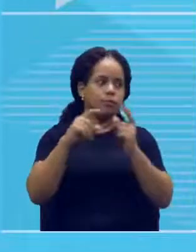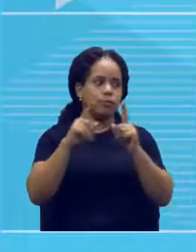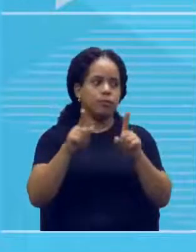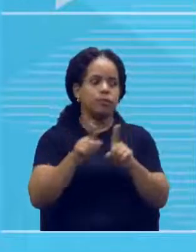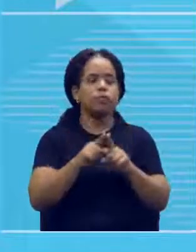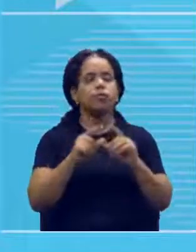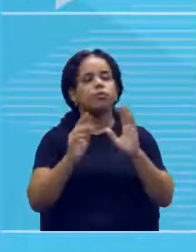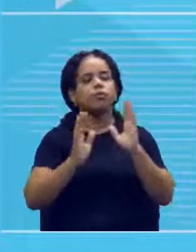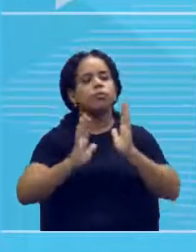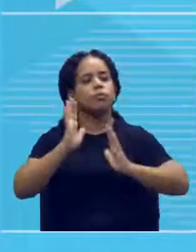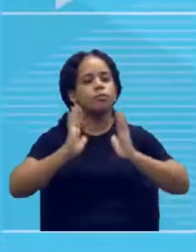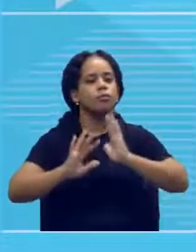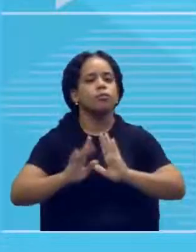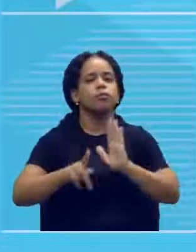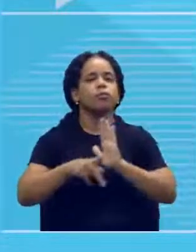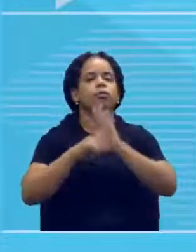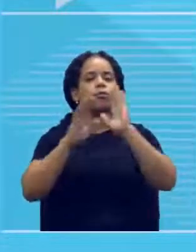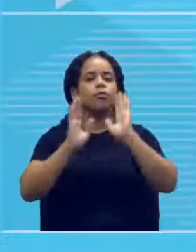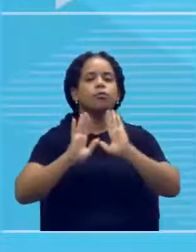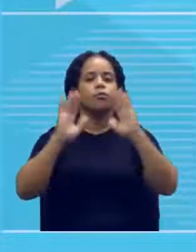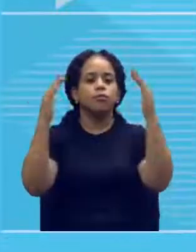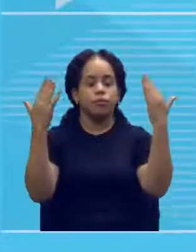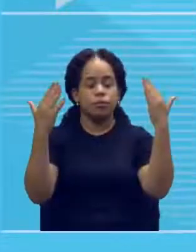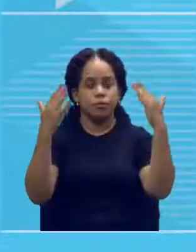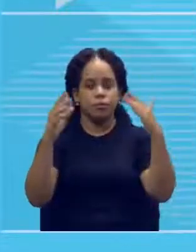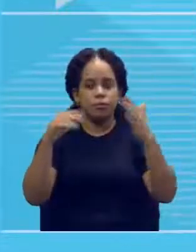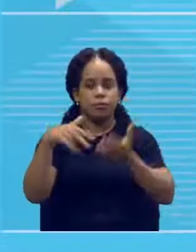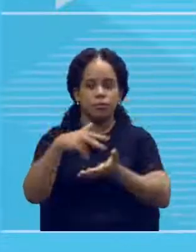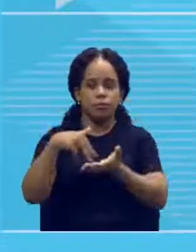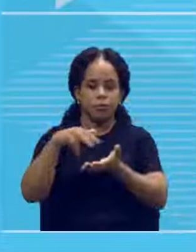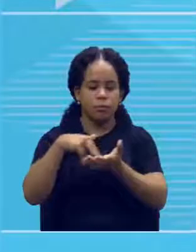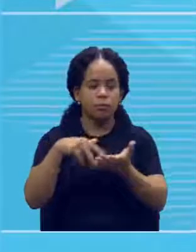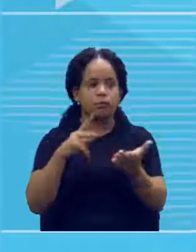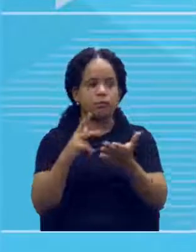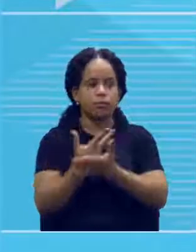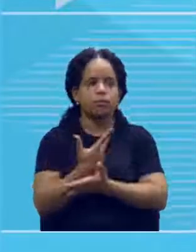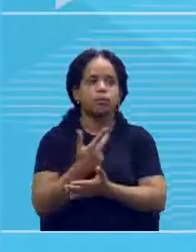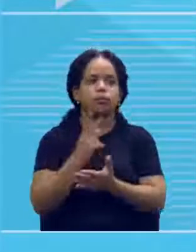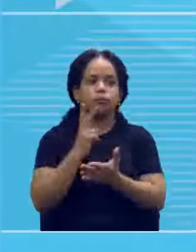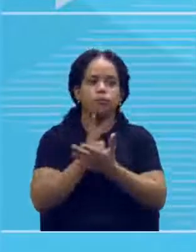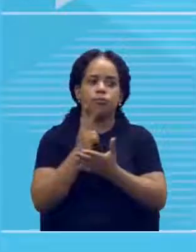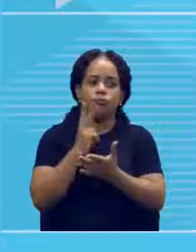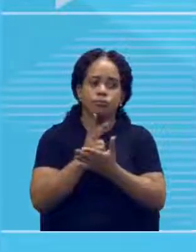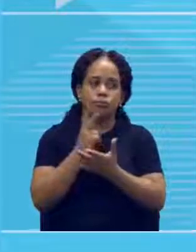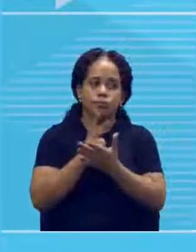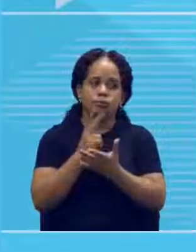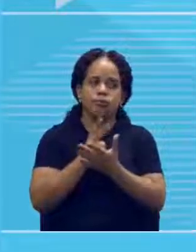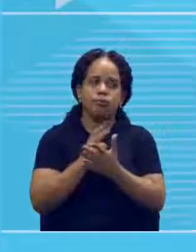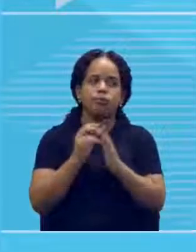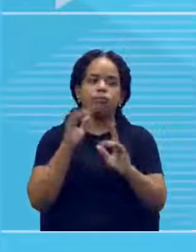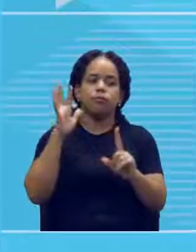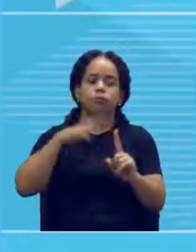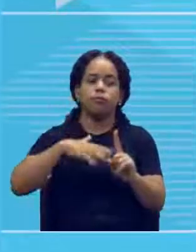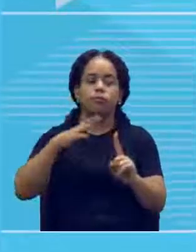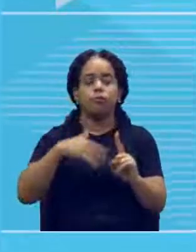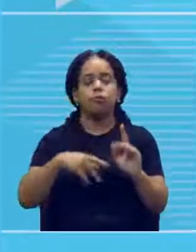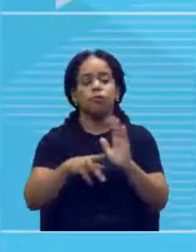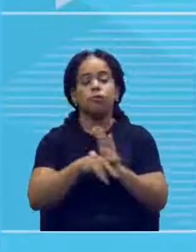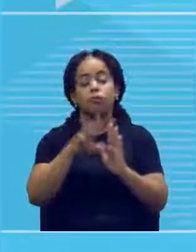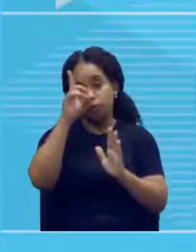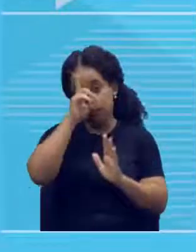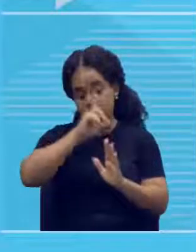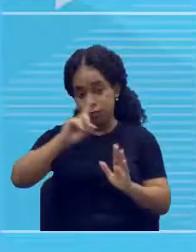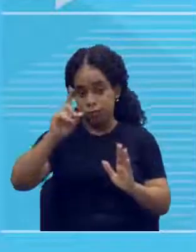momento festivo, né? As danças eram feitas periodicamente em homenagem aos deuses no